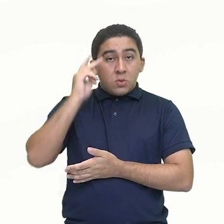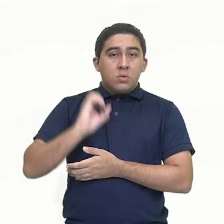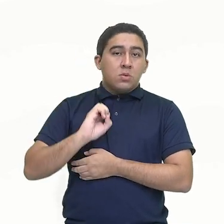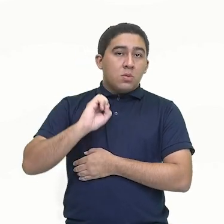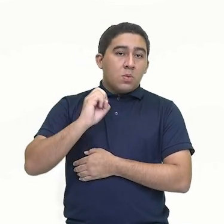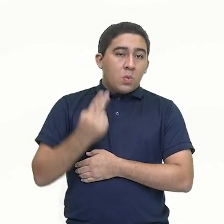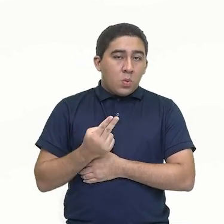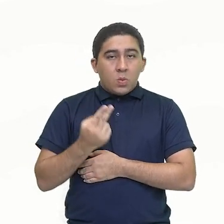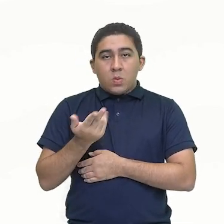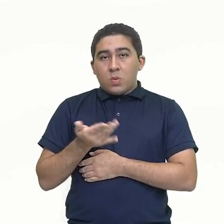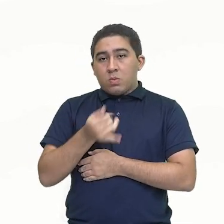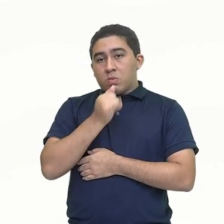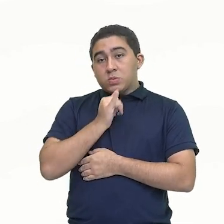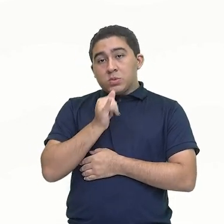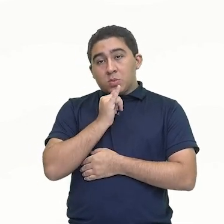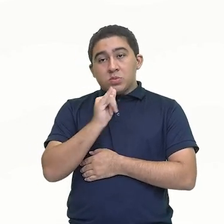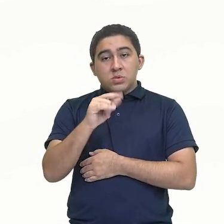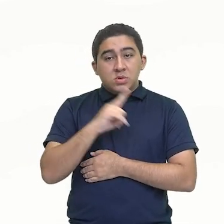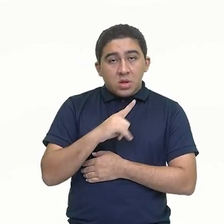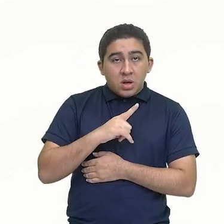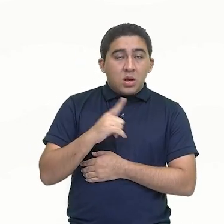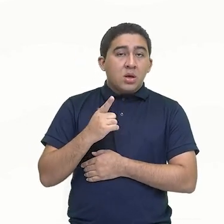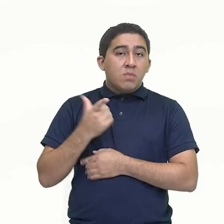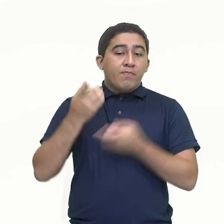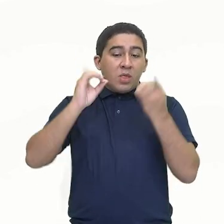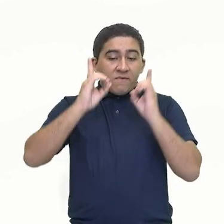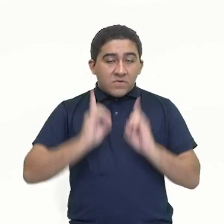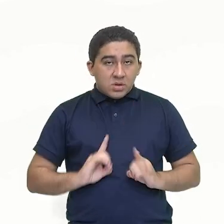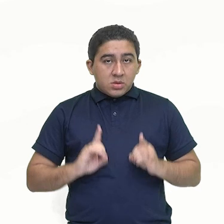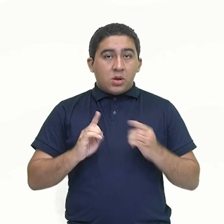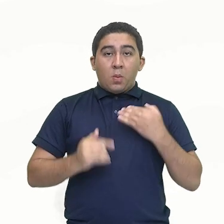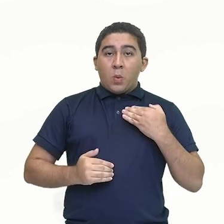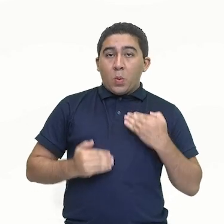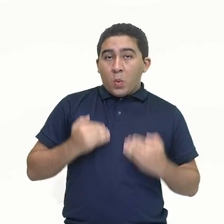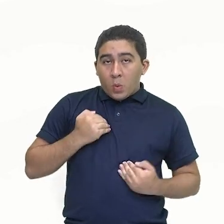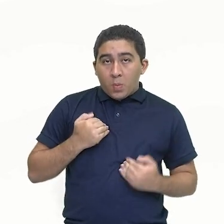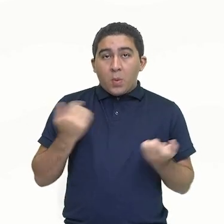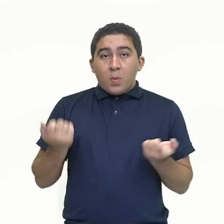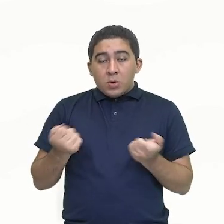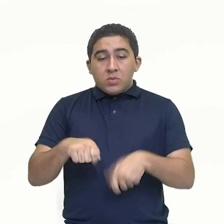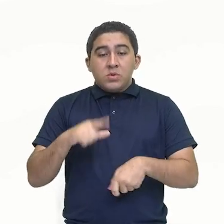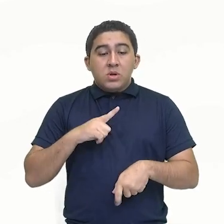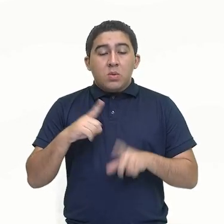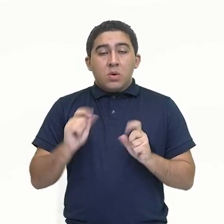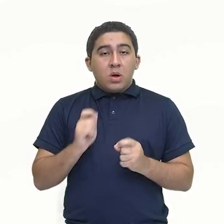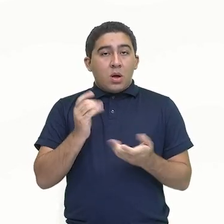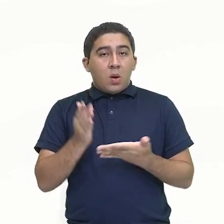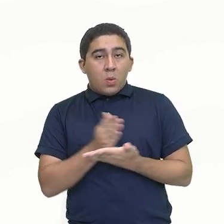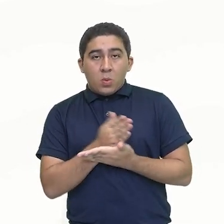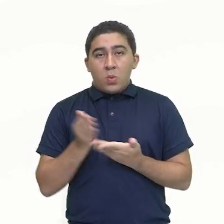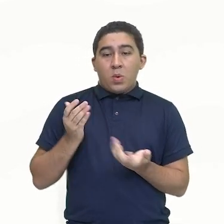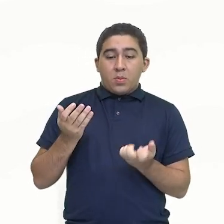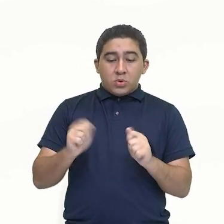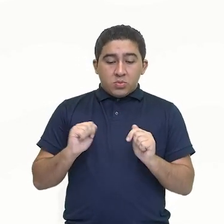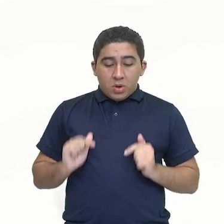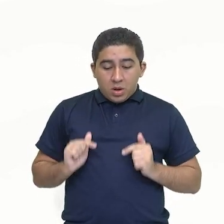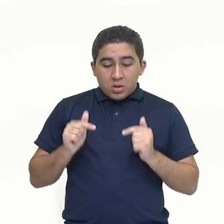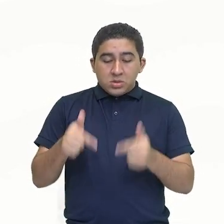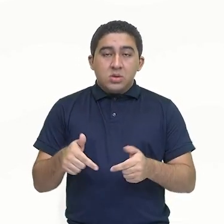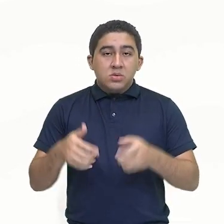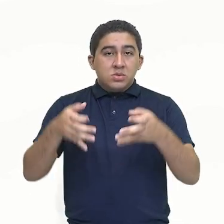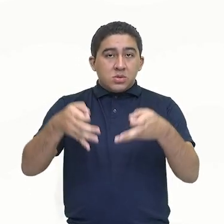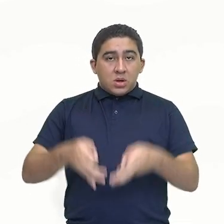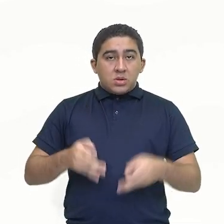de trazer deficiências para o organismo que possa impedir a atividade